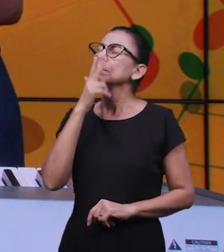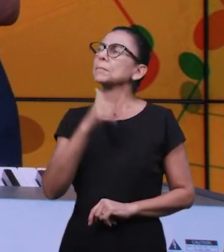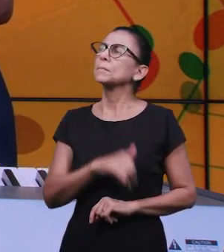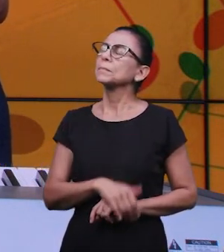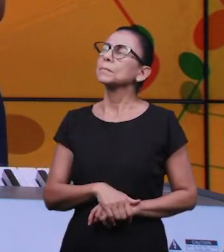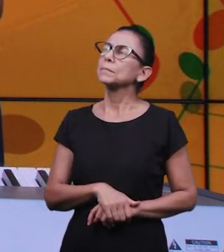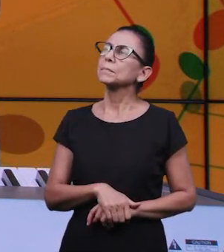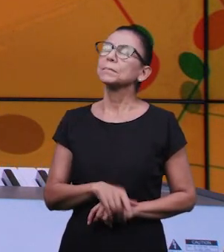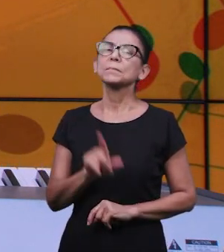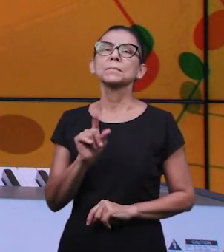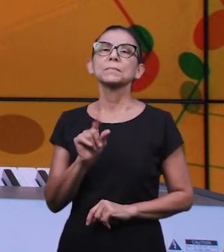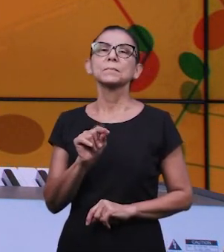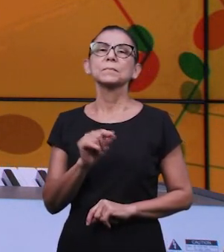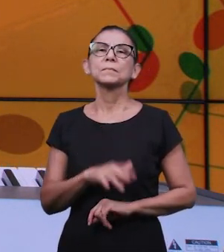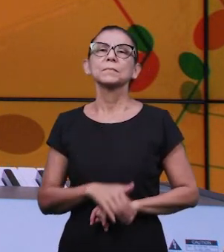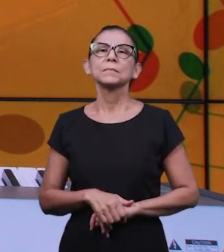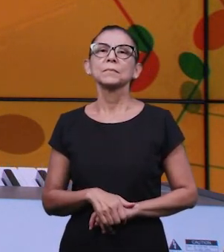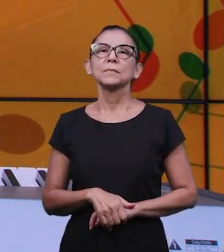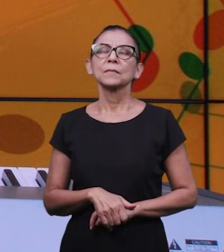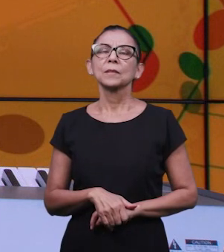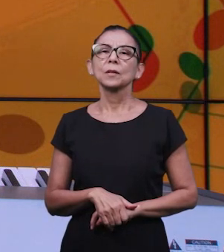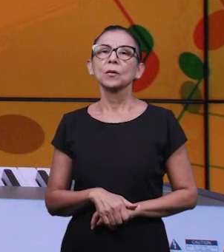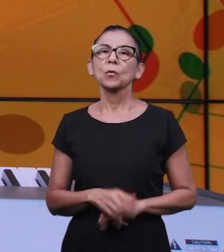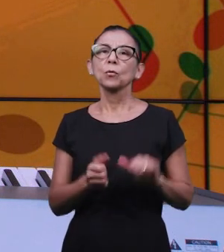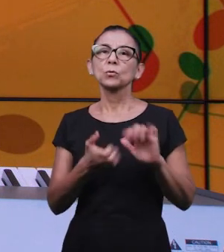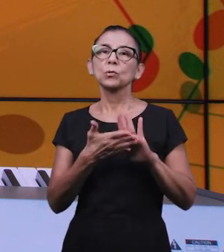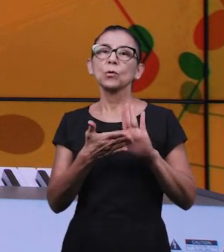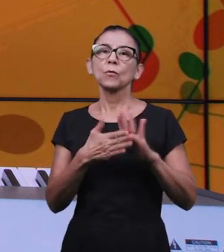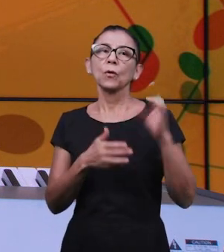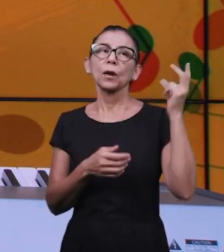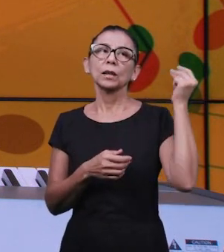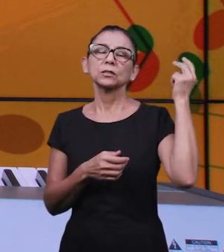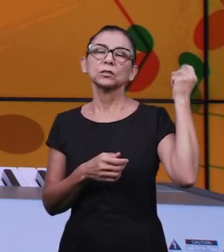Agora nós vamos conhecer a partitura.